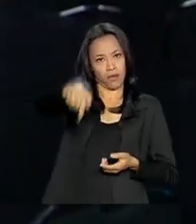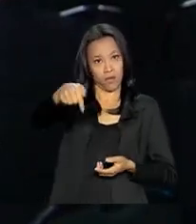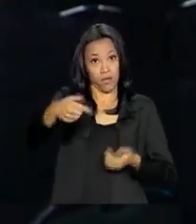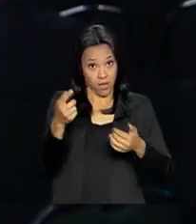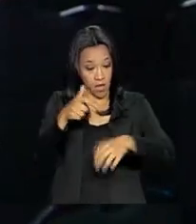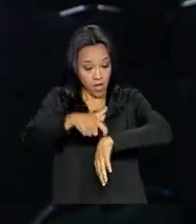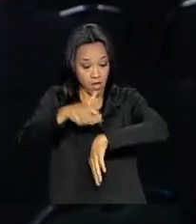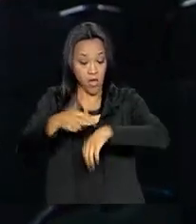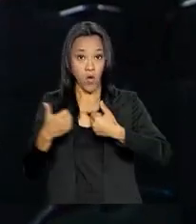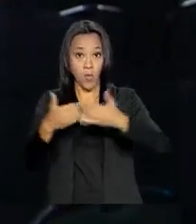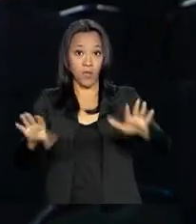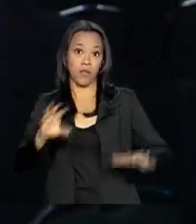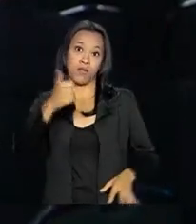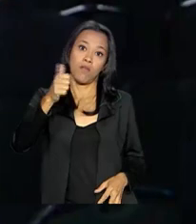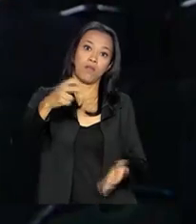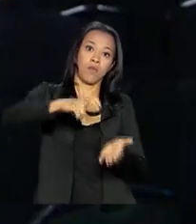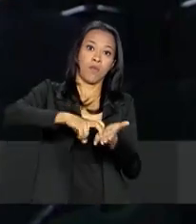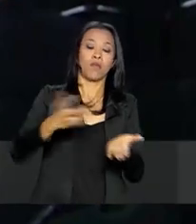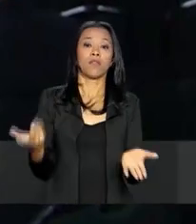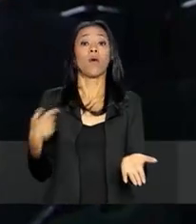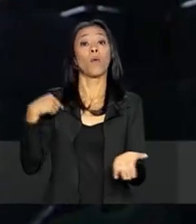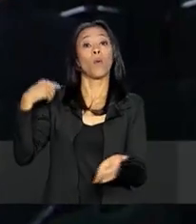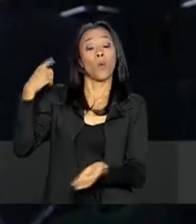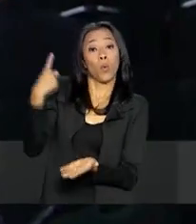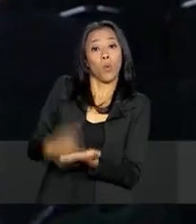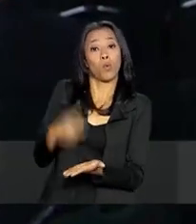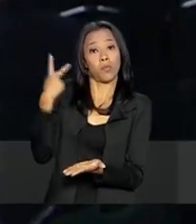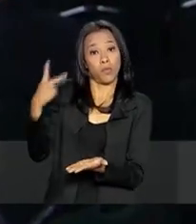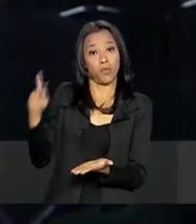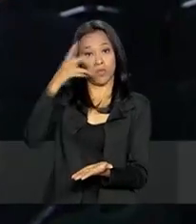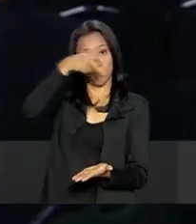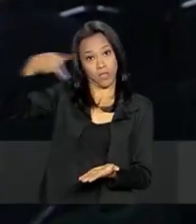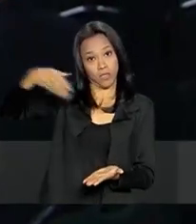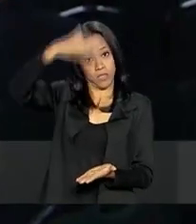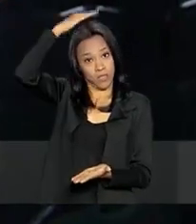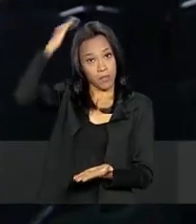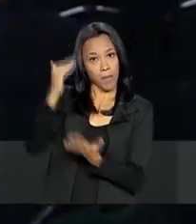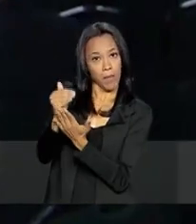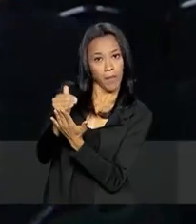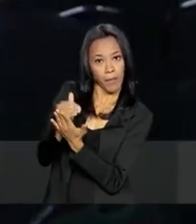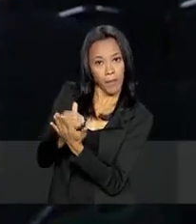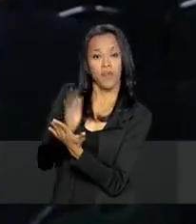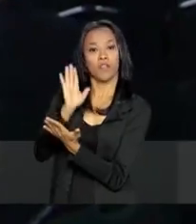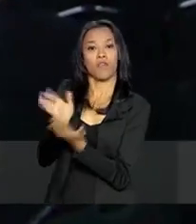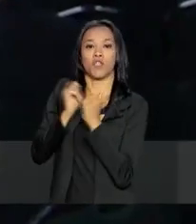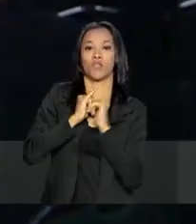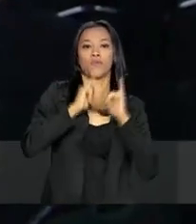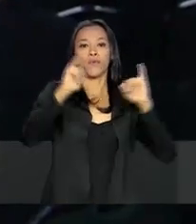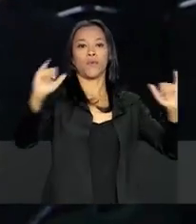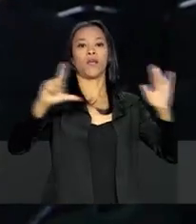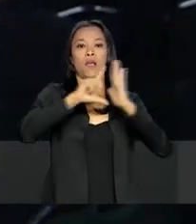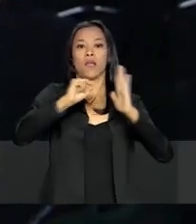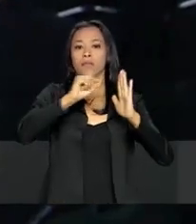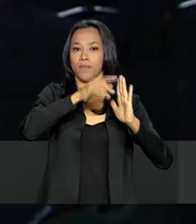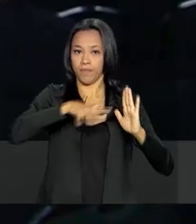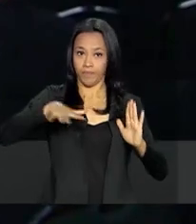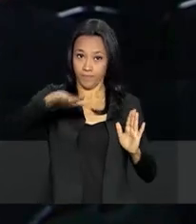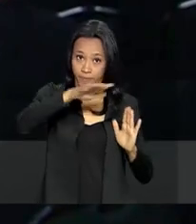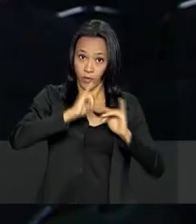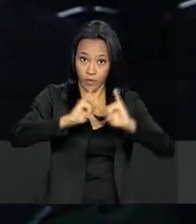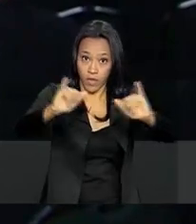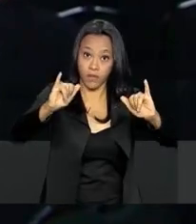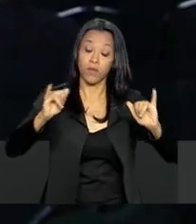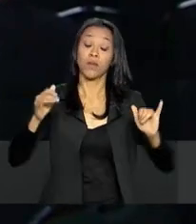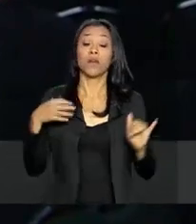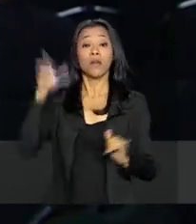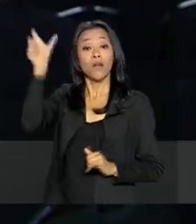manhã. Segundo a agenda do presidente Michel Temer, divulgada pela assessoria de imprensa da Presidência da República, o presidente